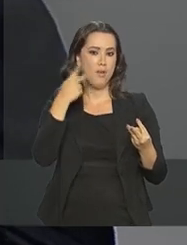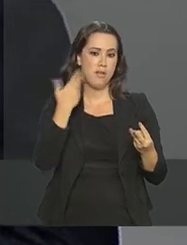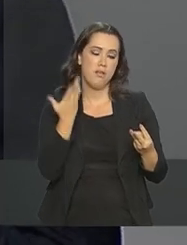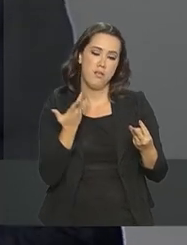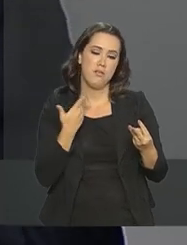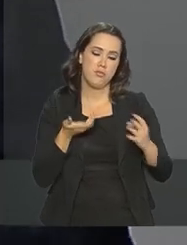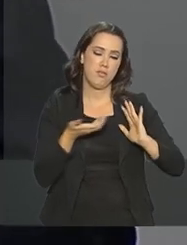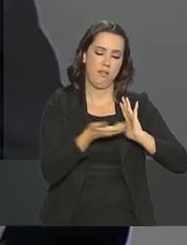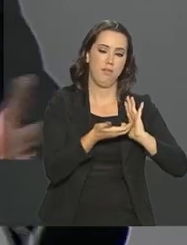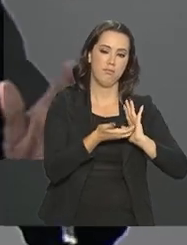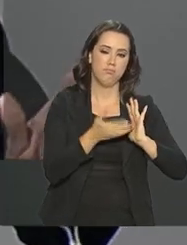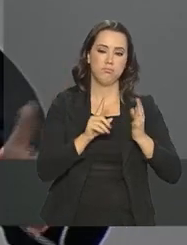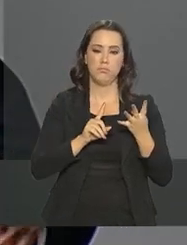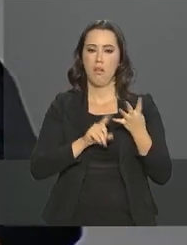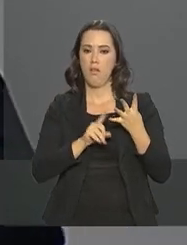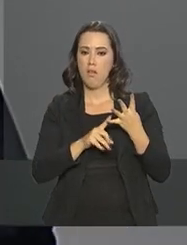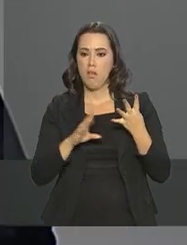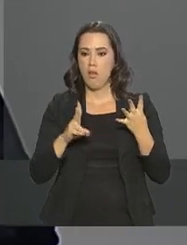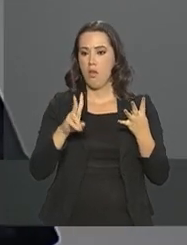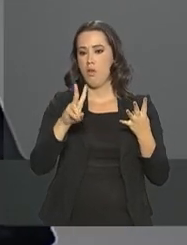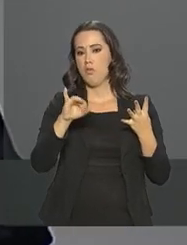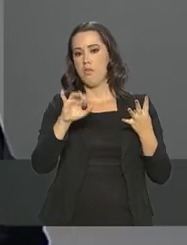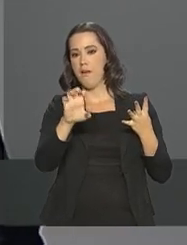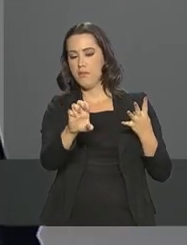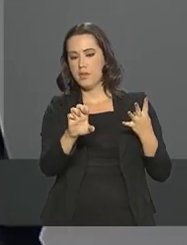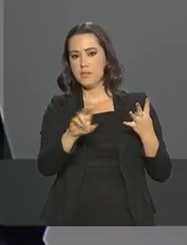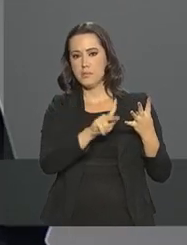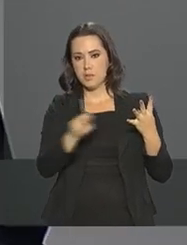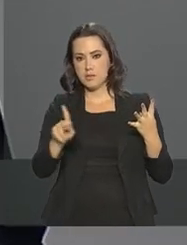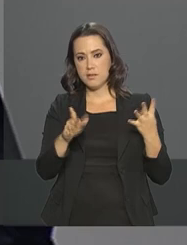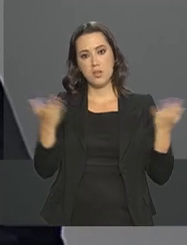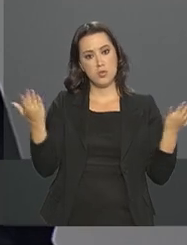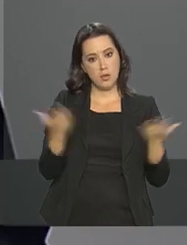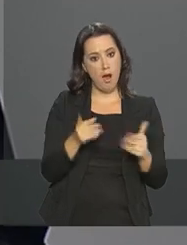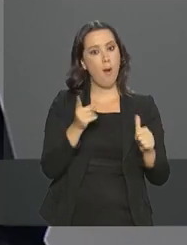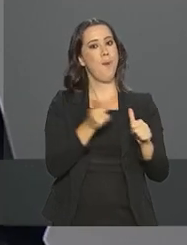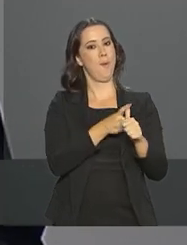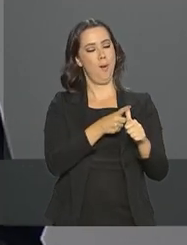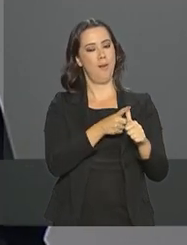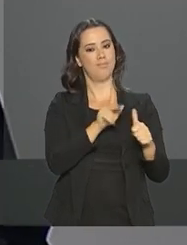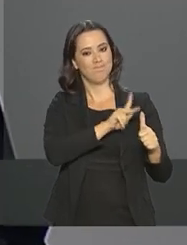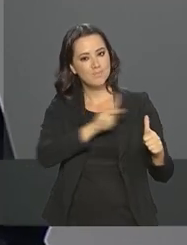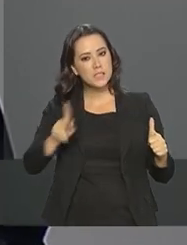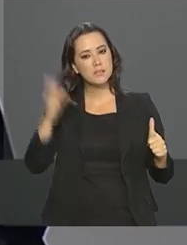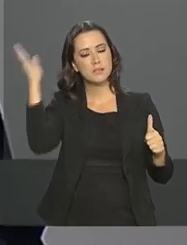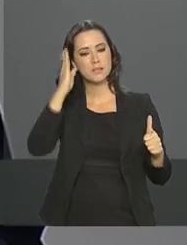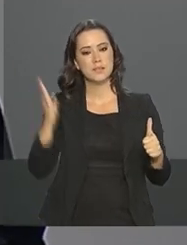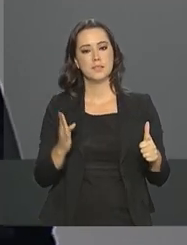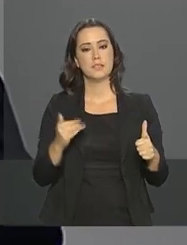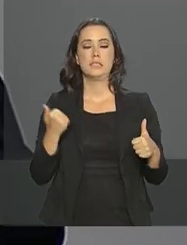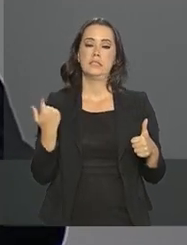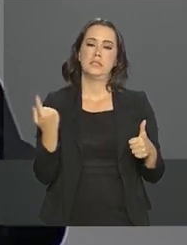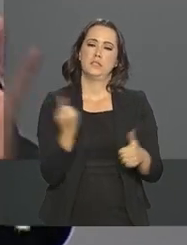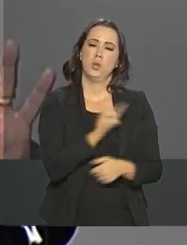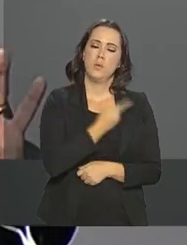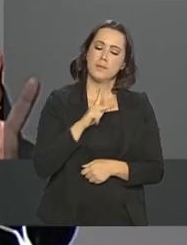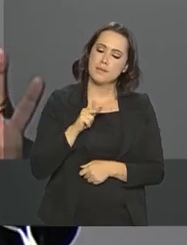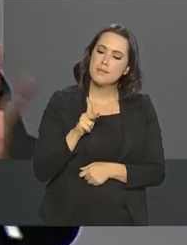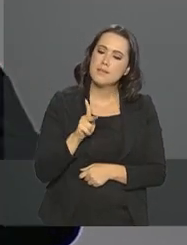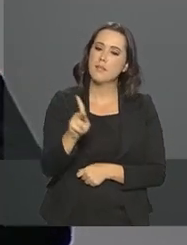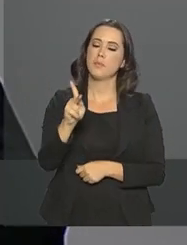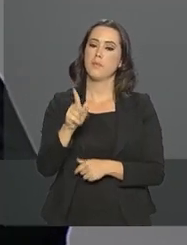dos deputados na vice presidência e agora na presidência da república e nós sempre soubemos